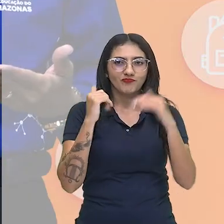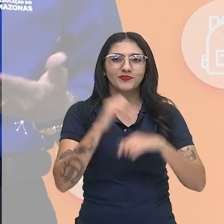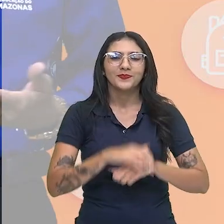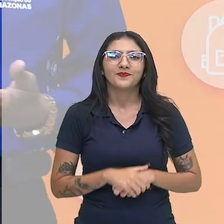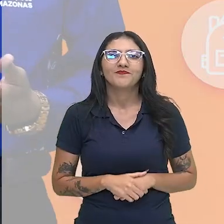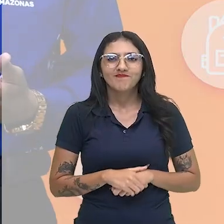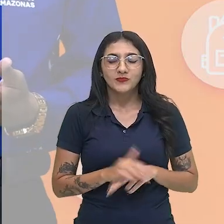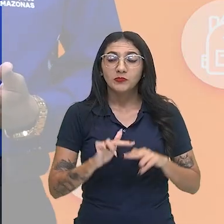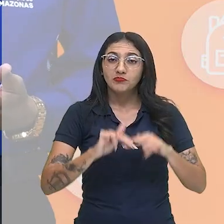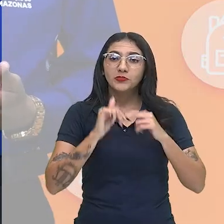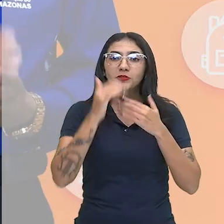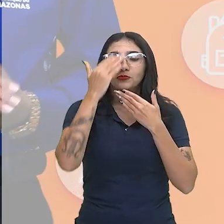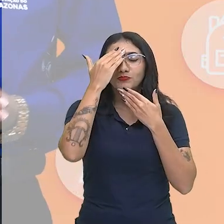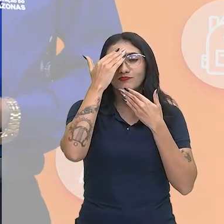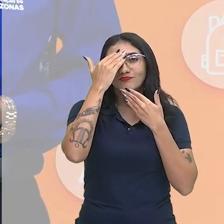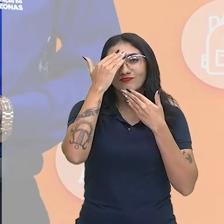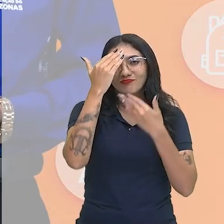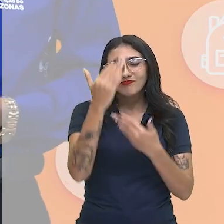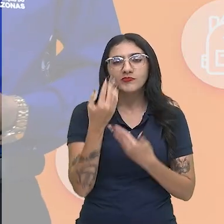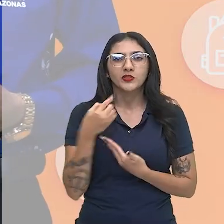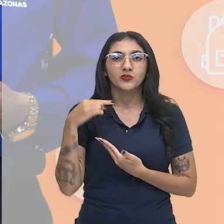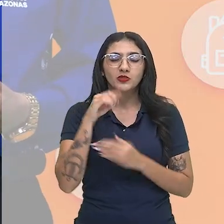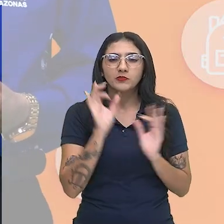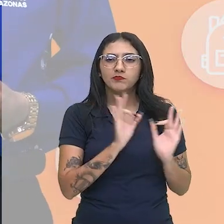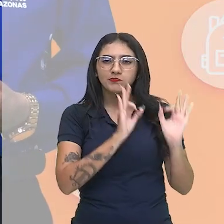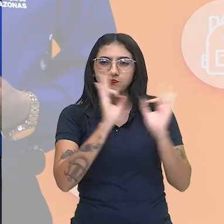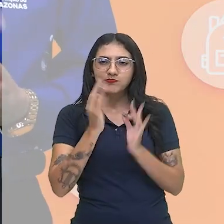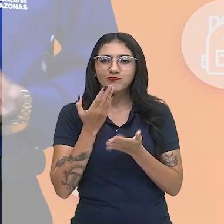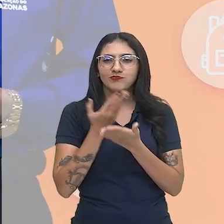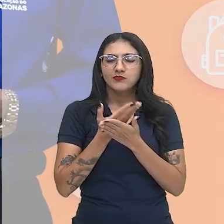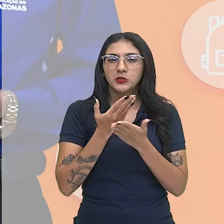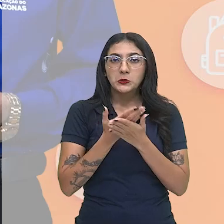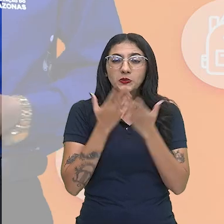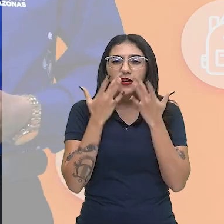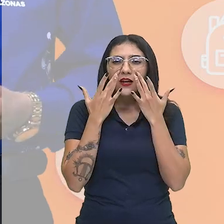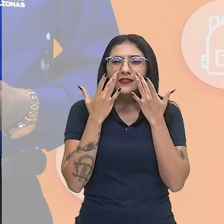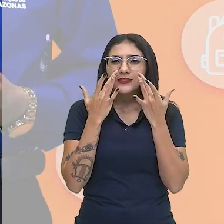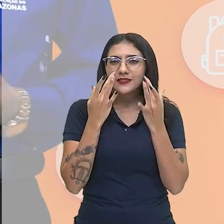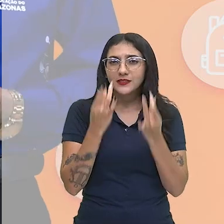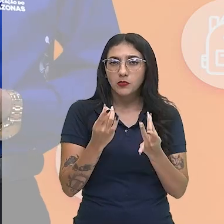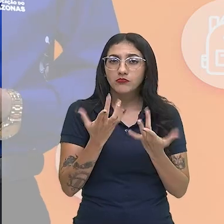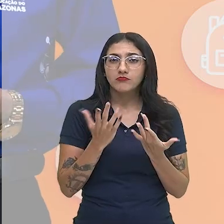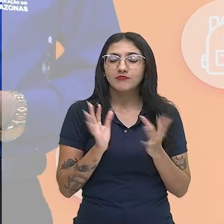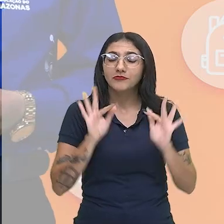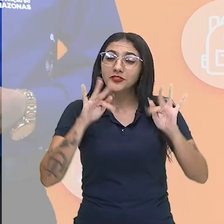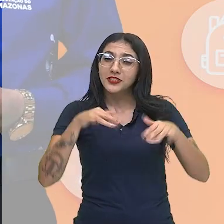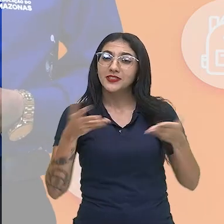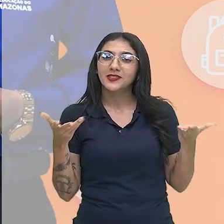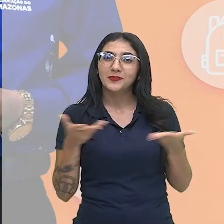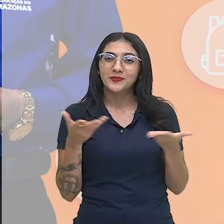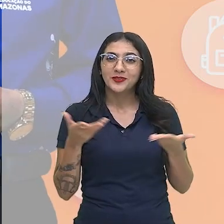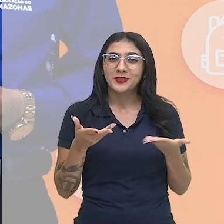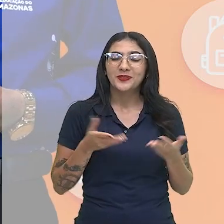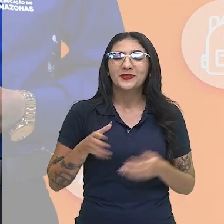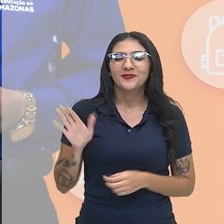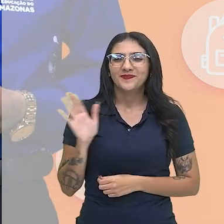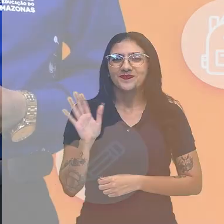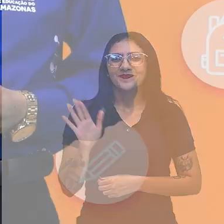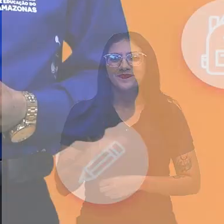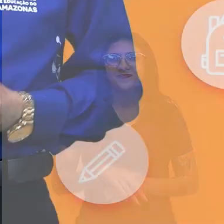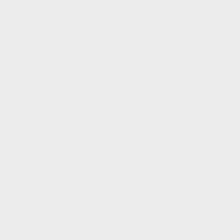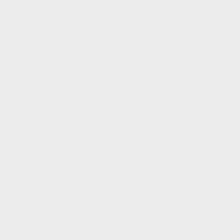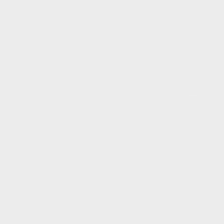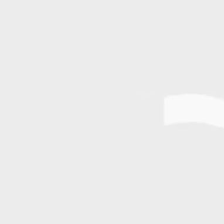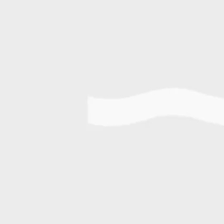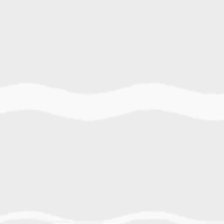agradeço vocês que estão aí participando e atentos à nossa aula e ficamos por aqui. Até a próxima!